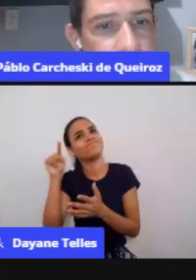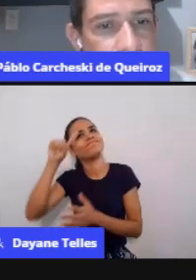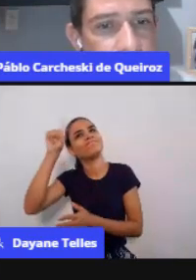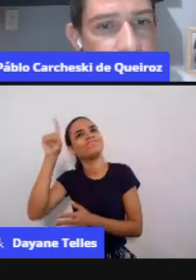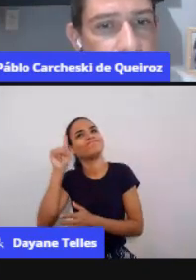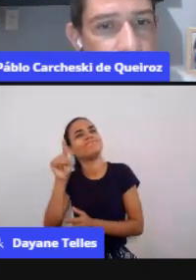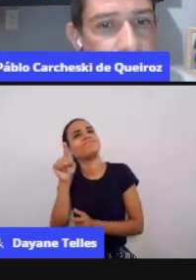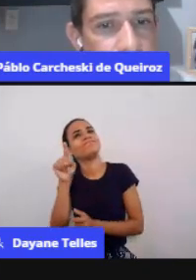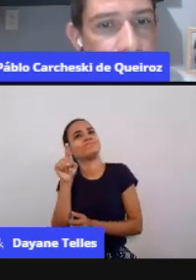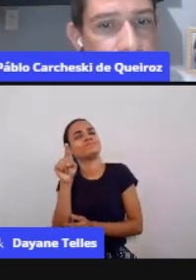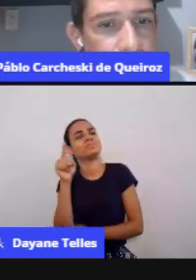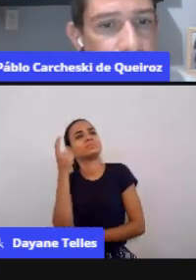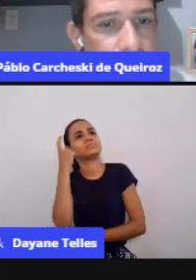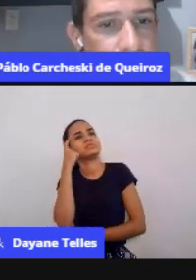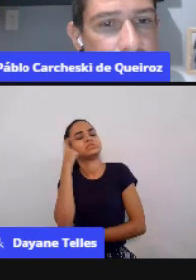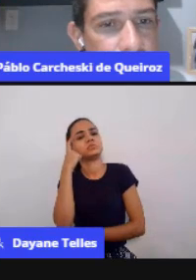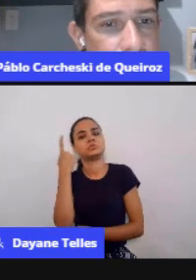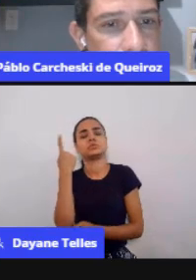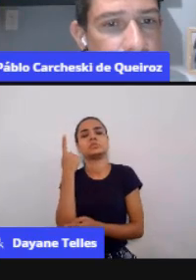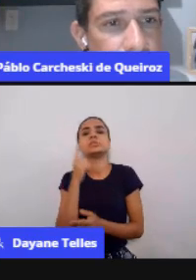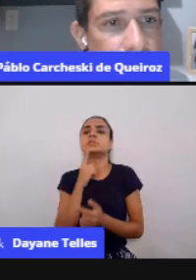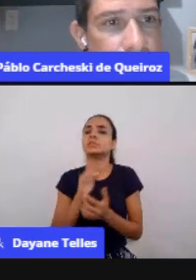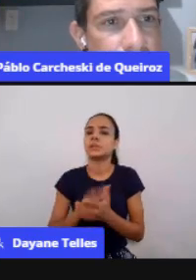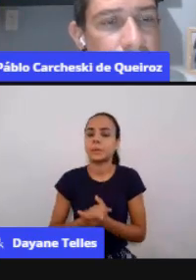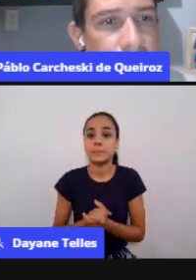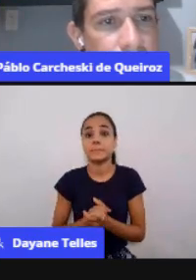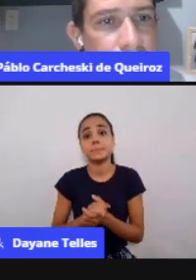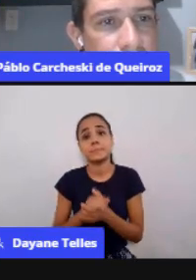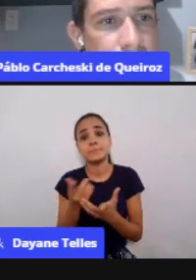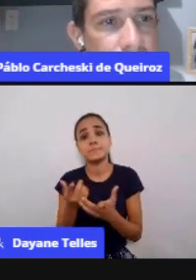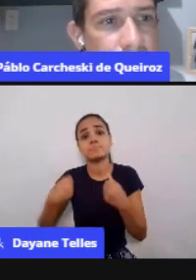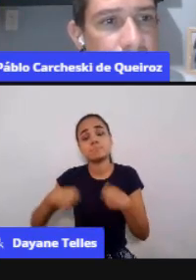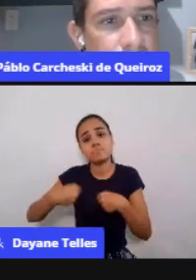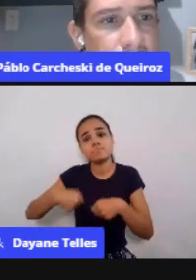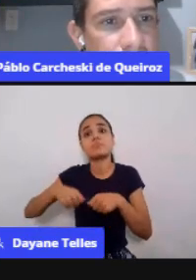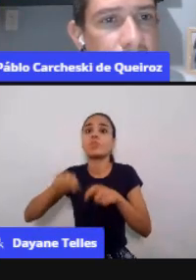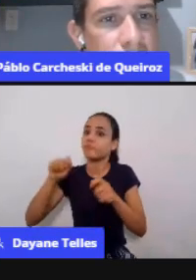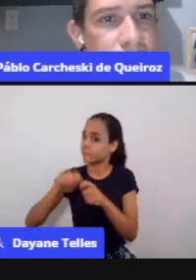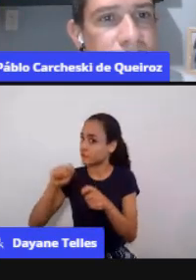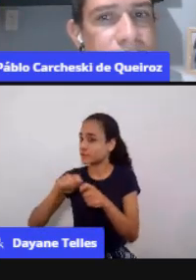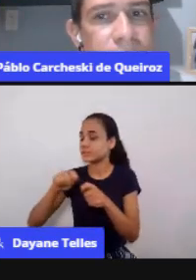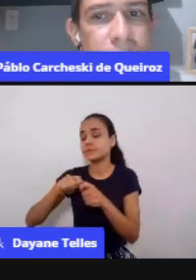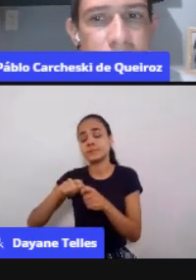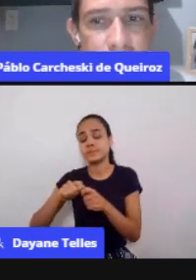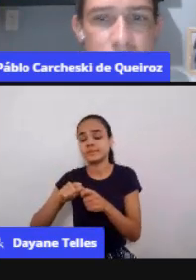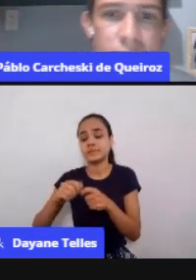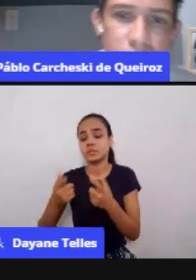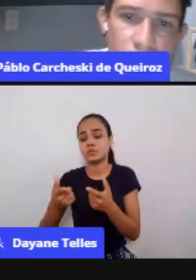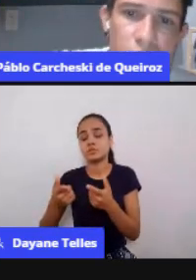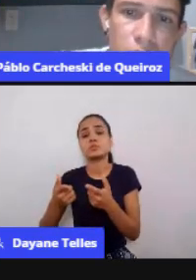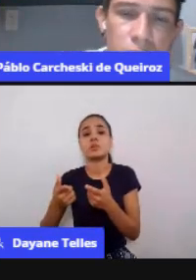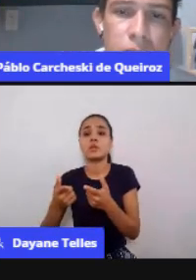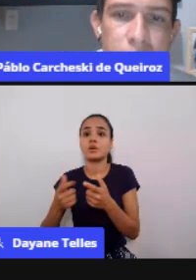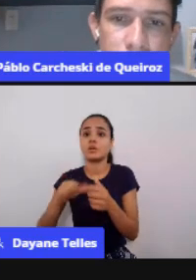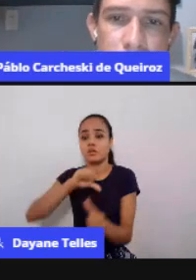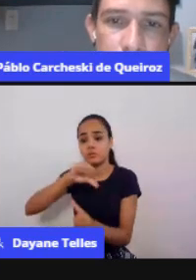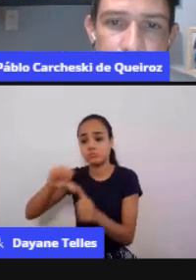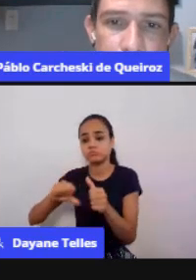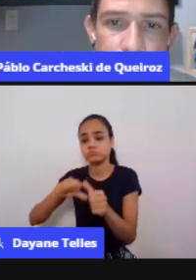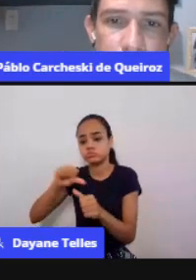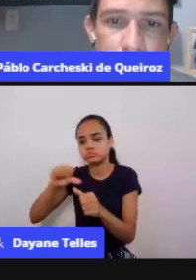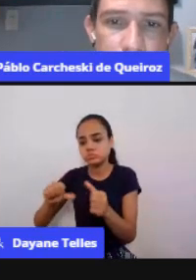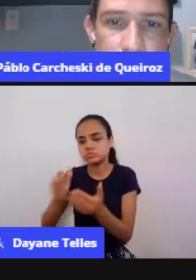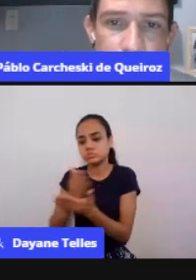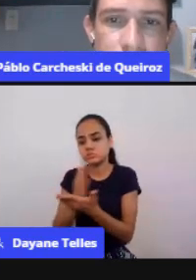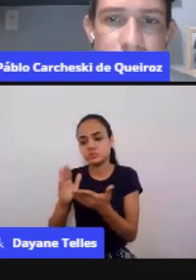essas alterações? Ou nós poderíamos levar essa discussão com alunos e os professores? Por que essa